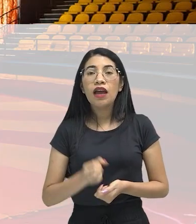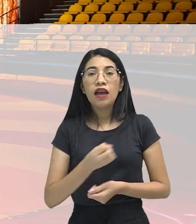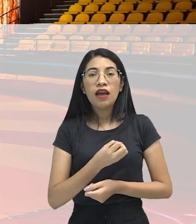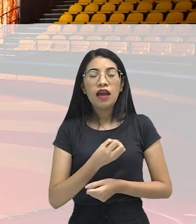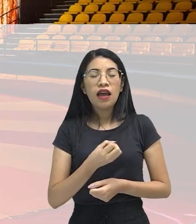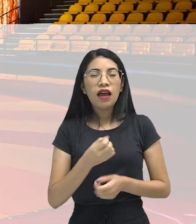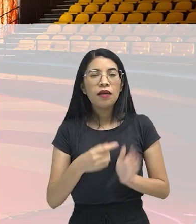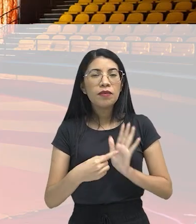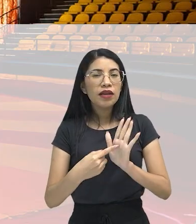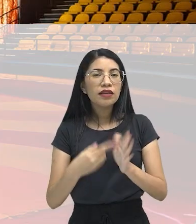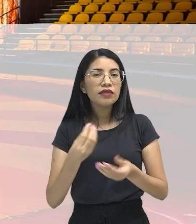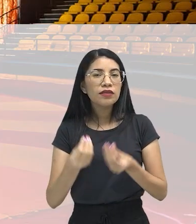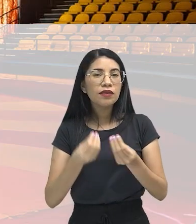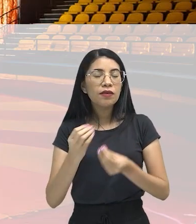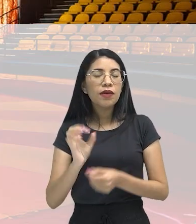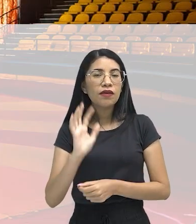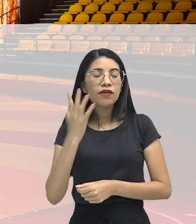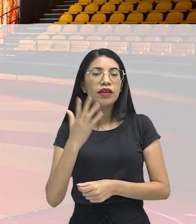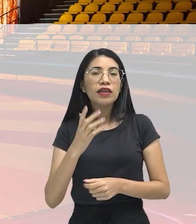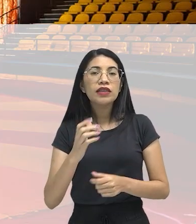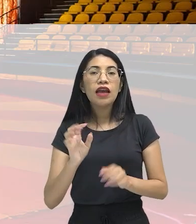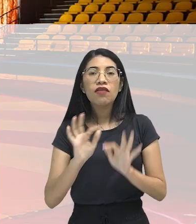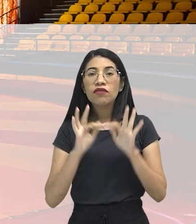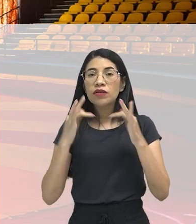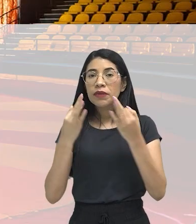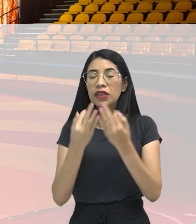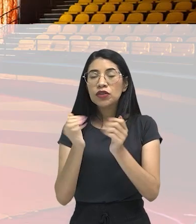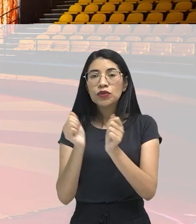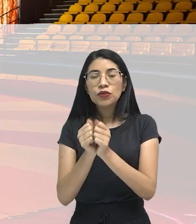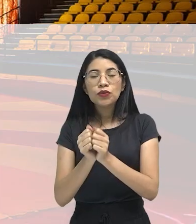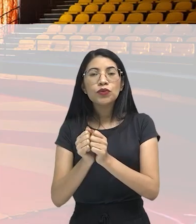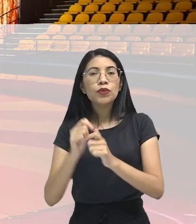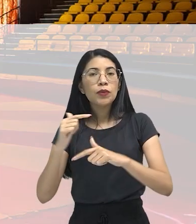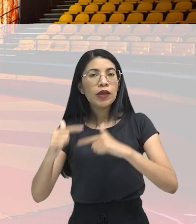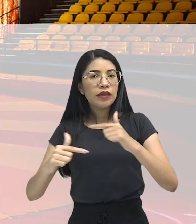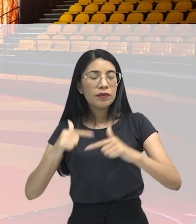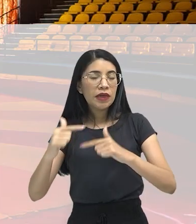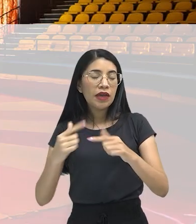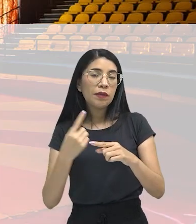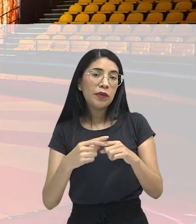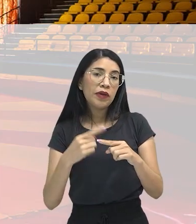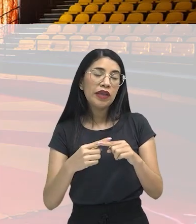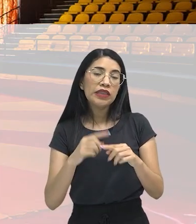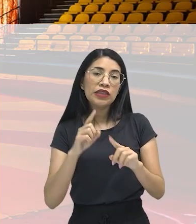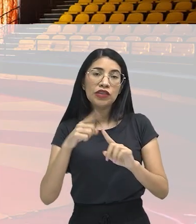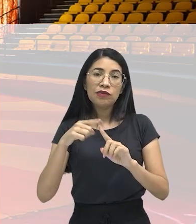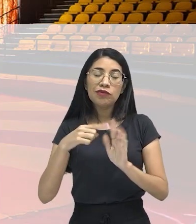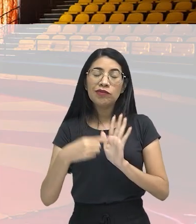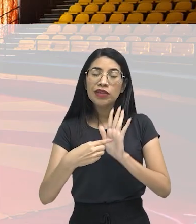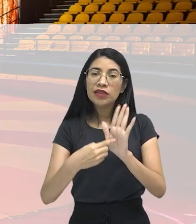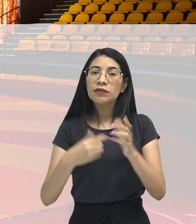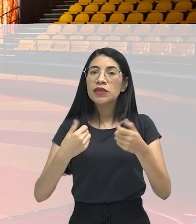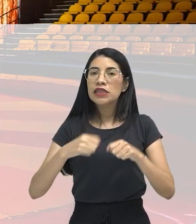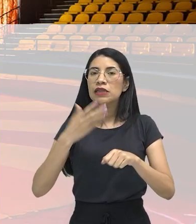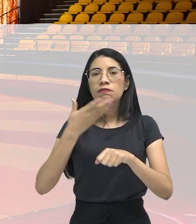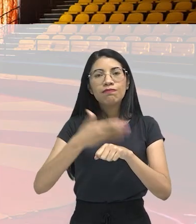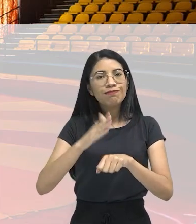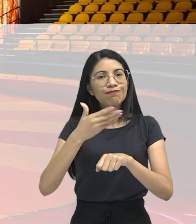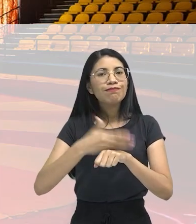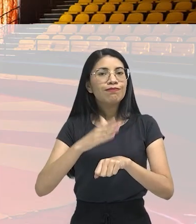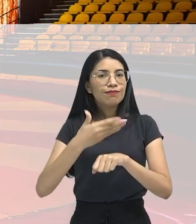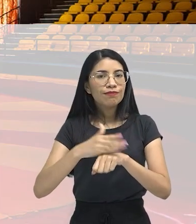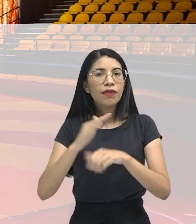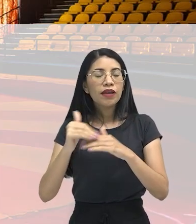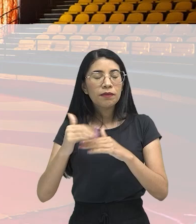são realizados por membros da mesma família. Por quê? Porque esse tipo de número, ele exige muito treino.